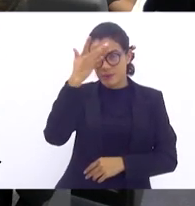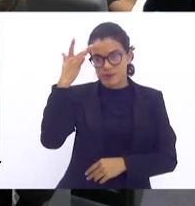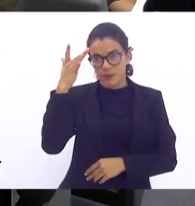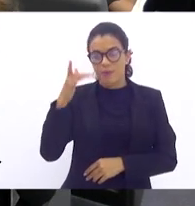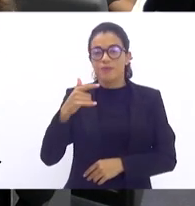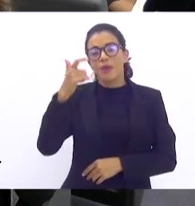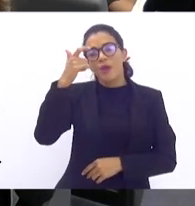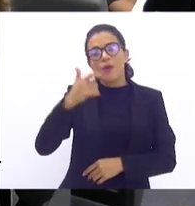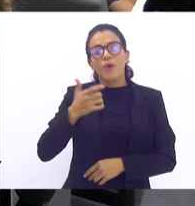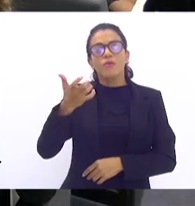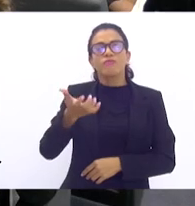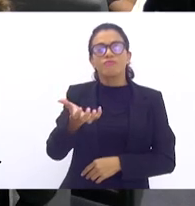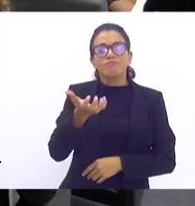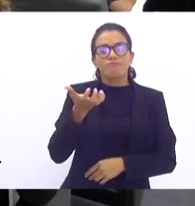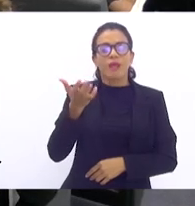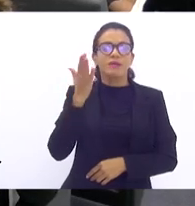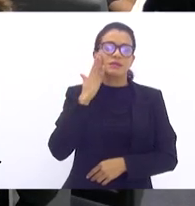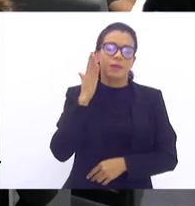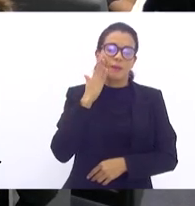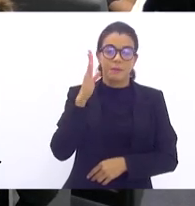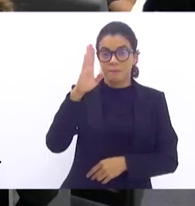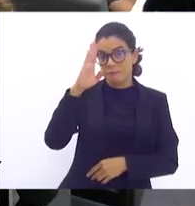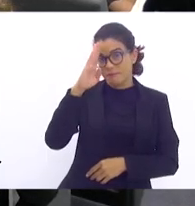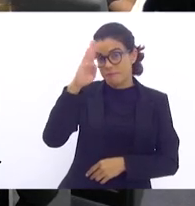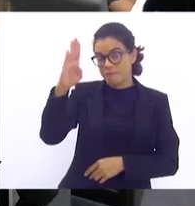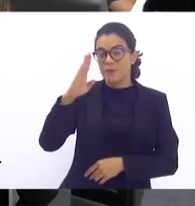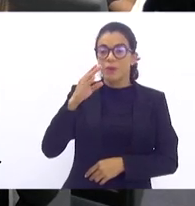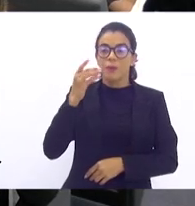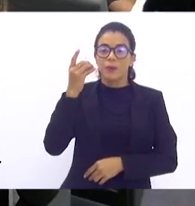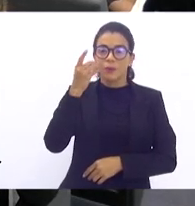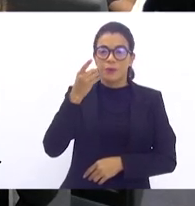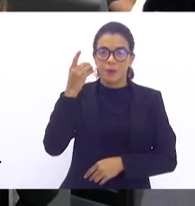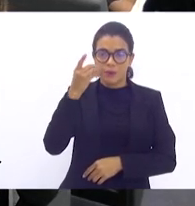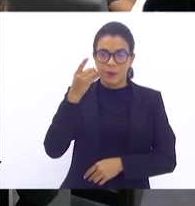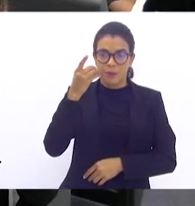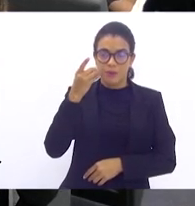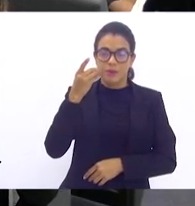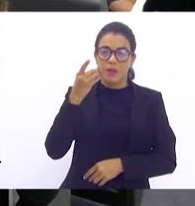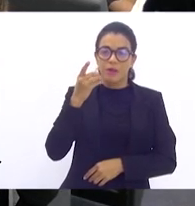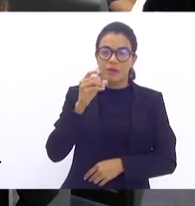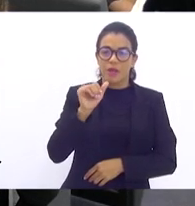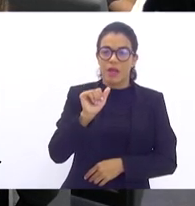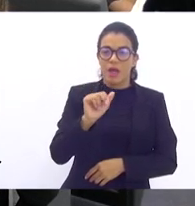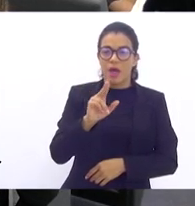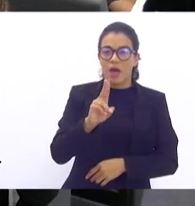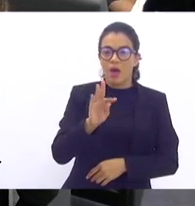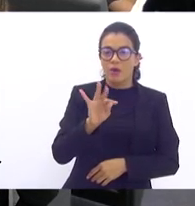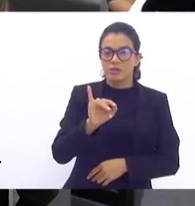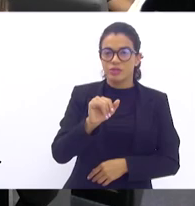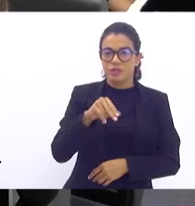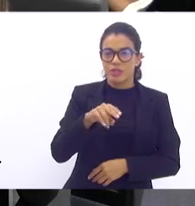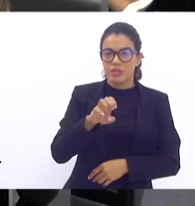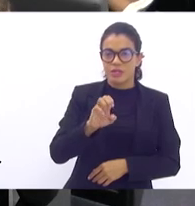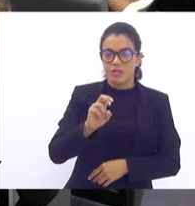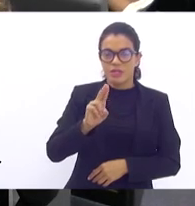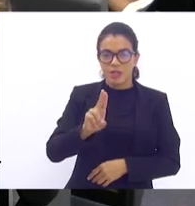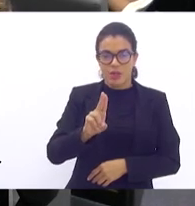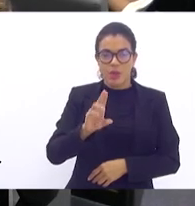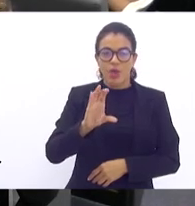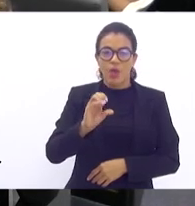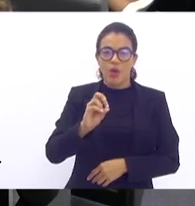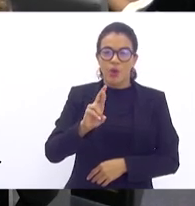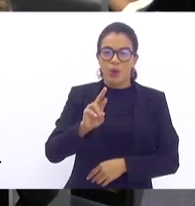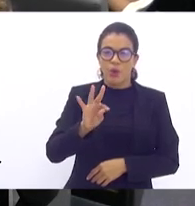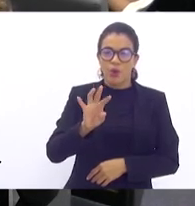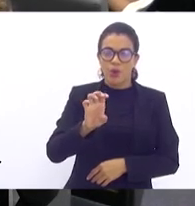queria saber da principalmente do deputado altinel corte que representa bem Aquela nossa região